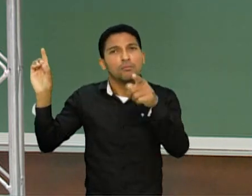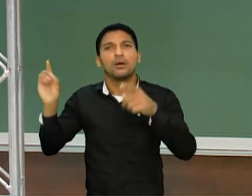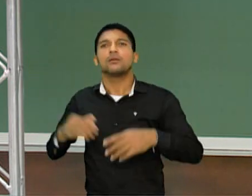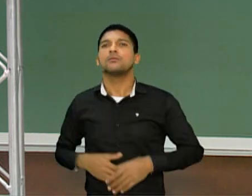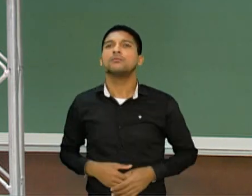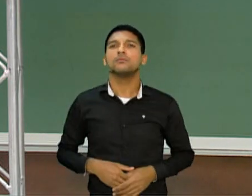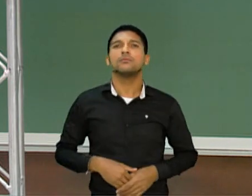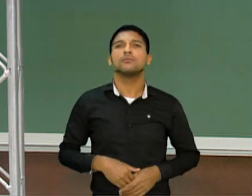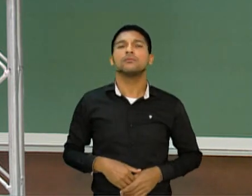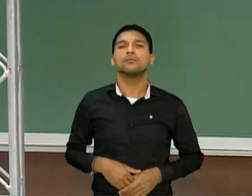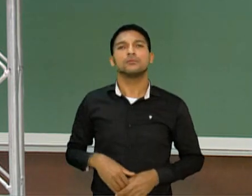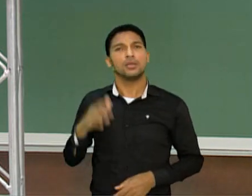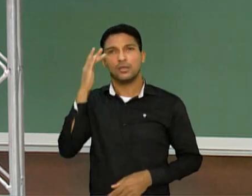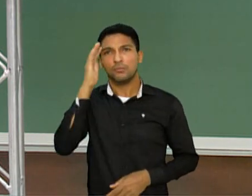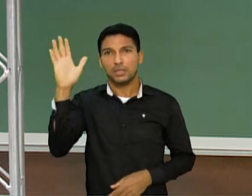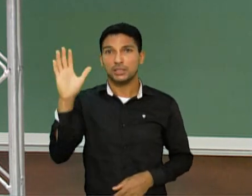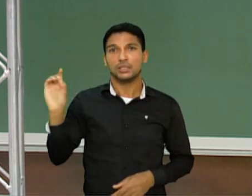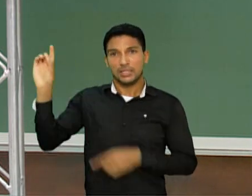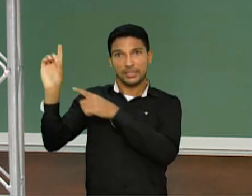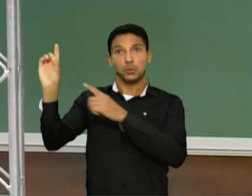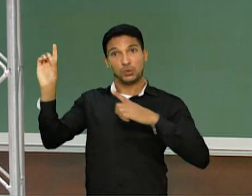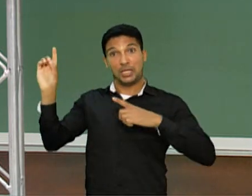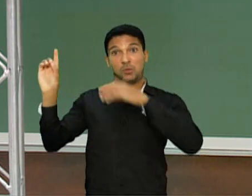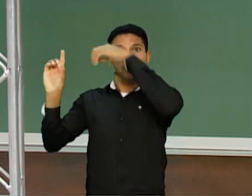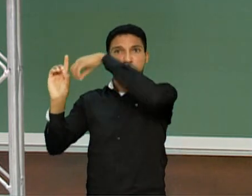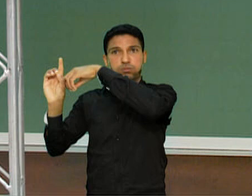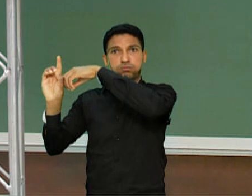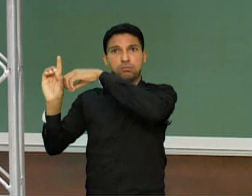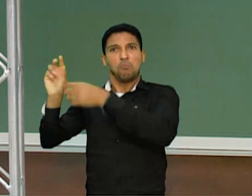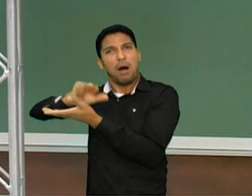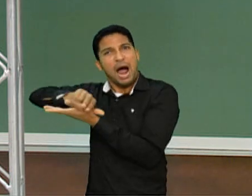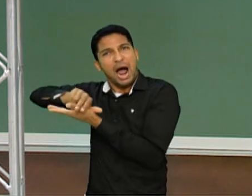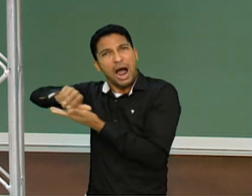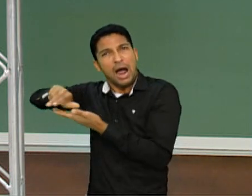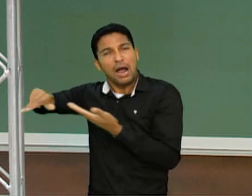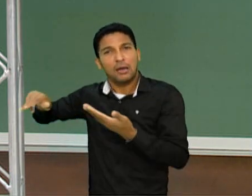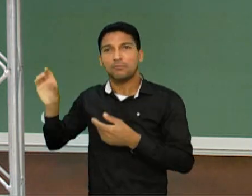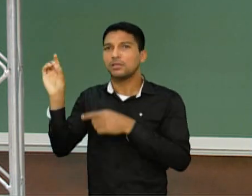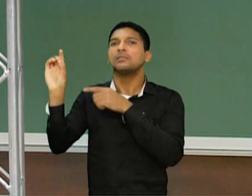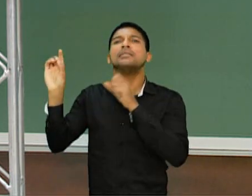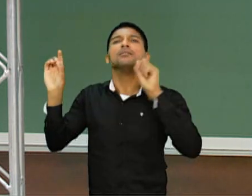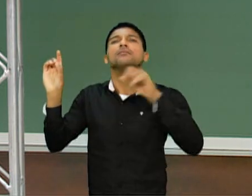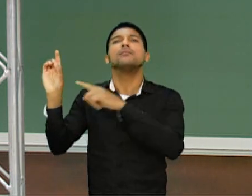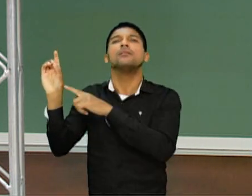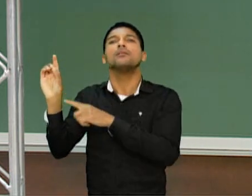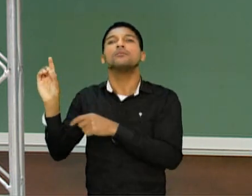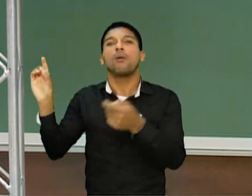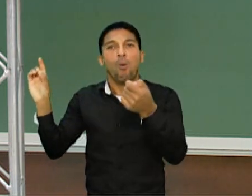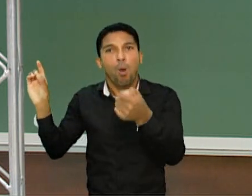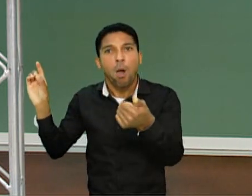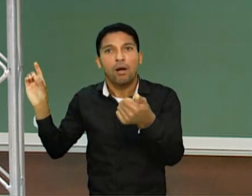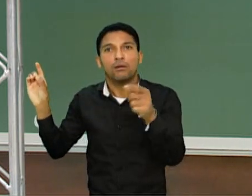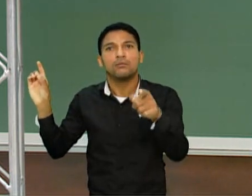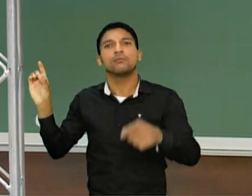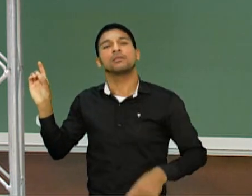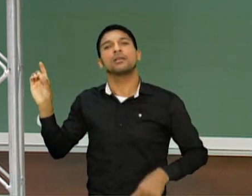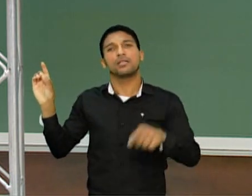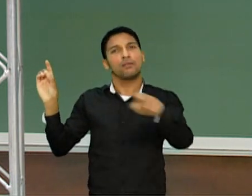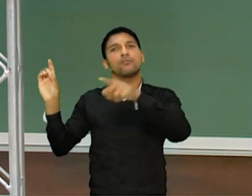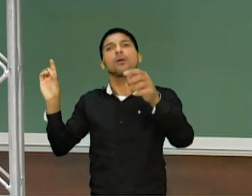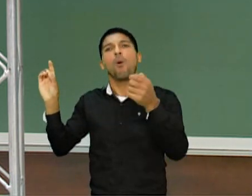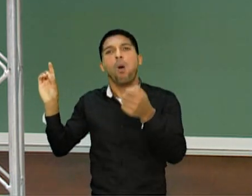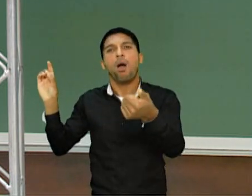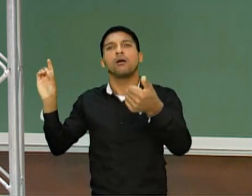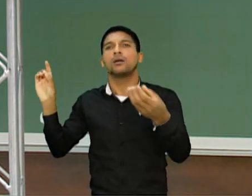em toda essa condição, estivesse nos enganando, estivesse simplesmente fazendo uma pegadinha conosco.